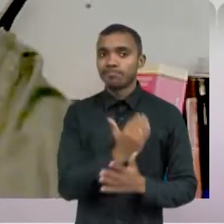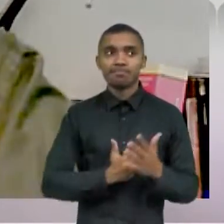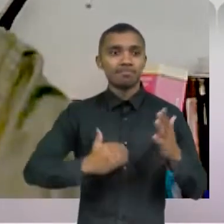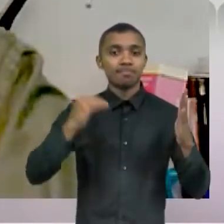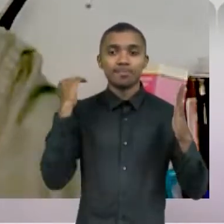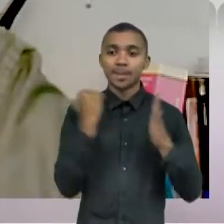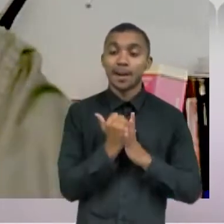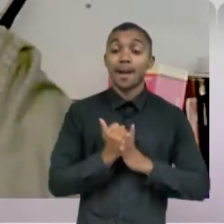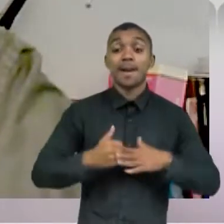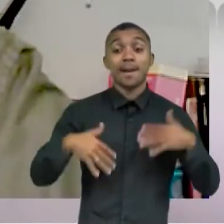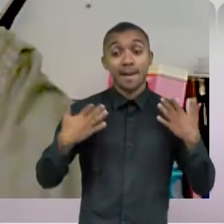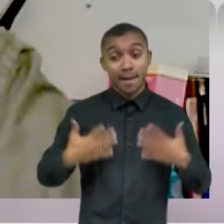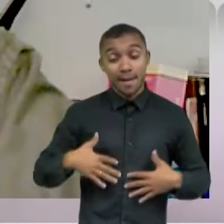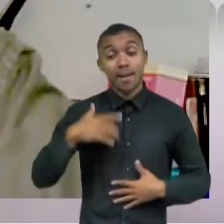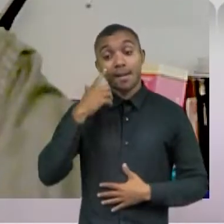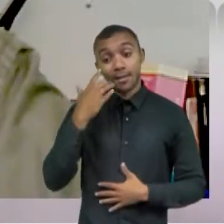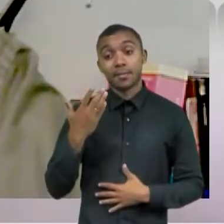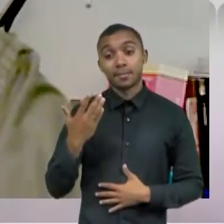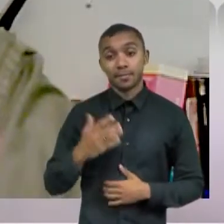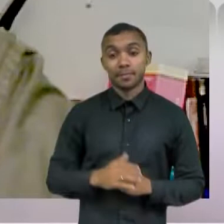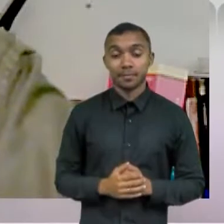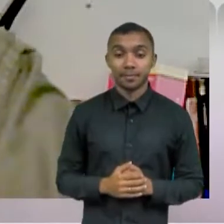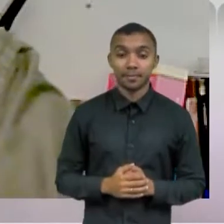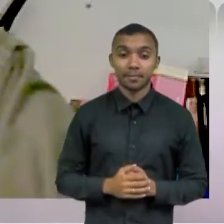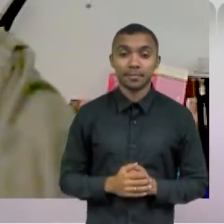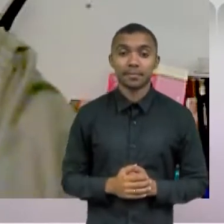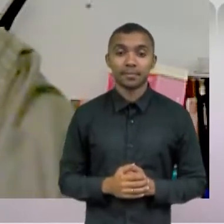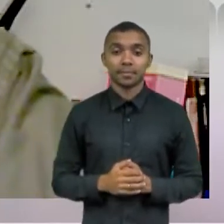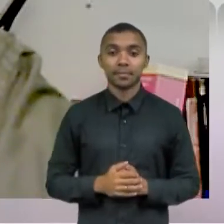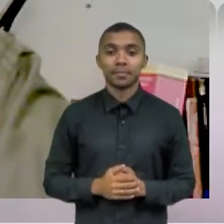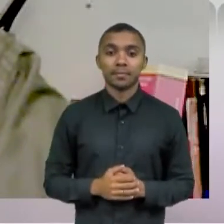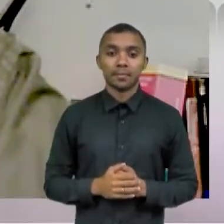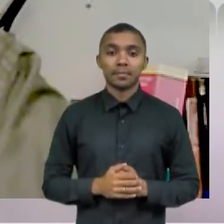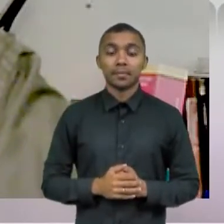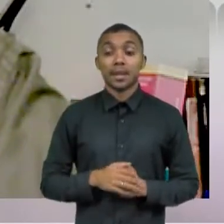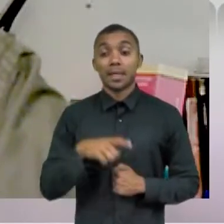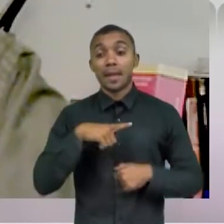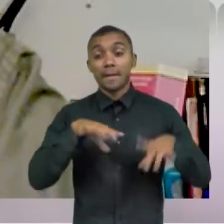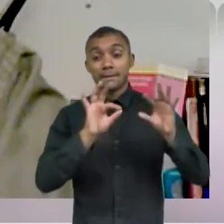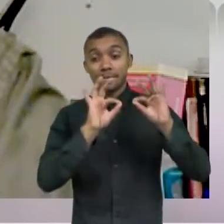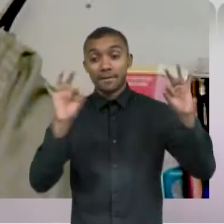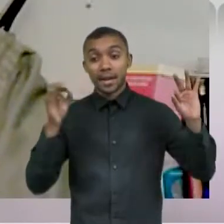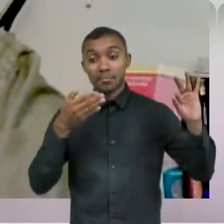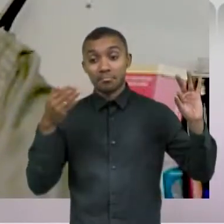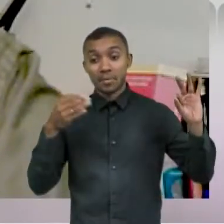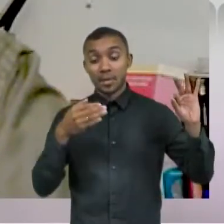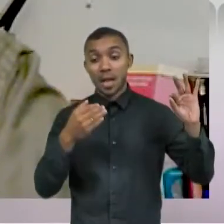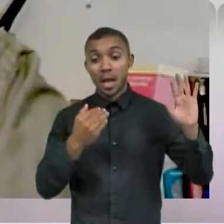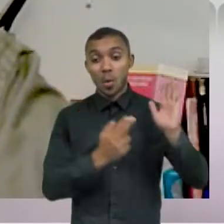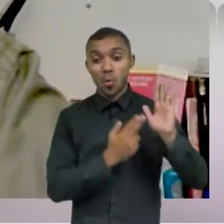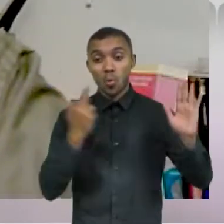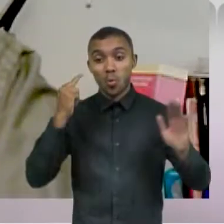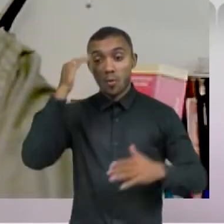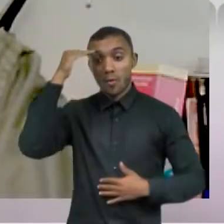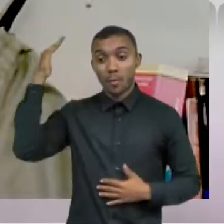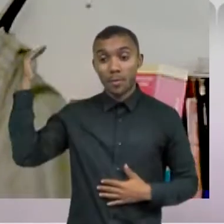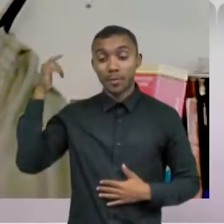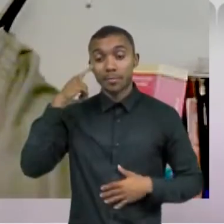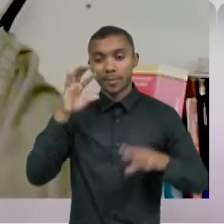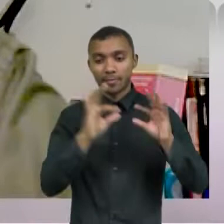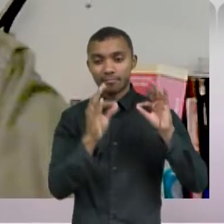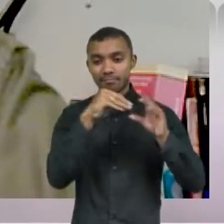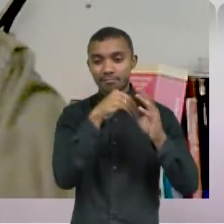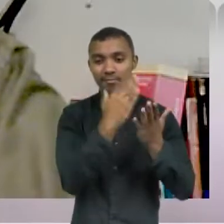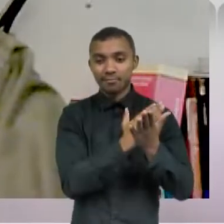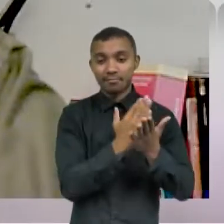inacreditável, com solavancos, né? Não, até digo, uso uma frase do Saramago na introdução do livro, que a